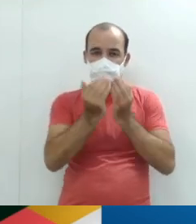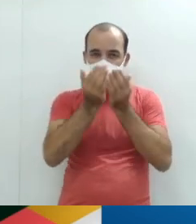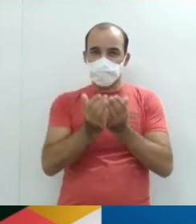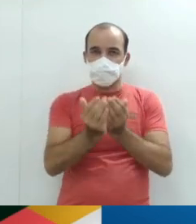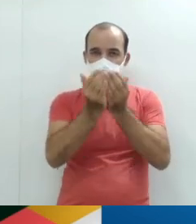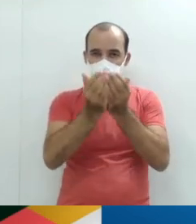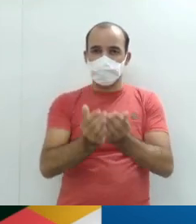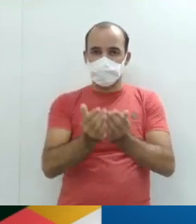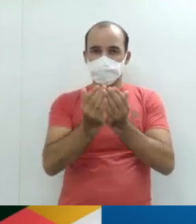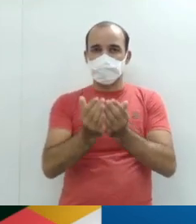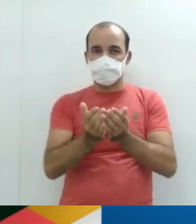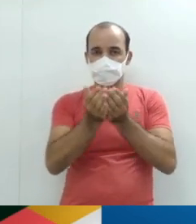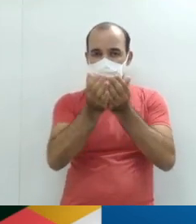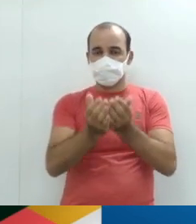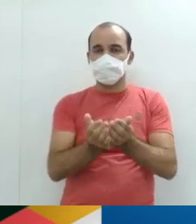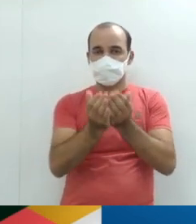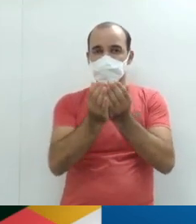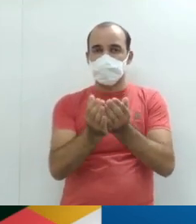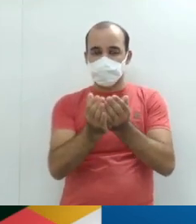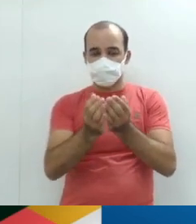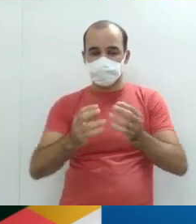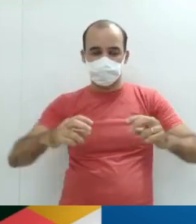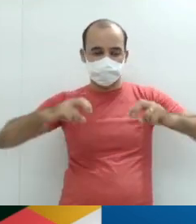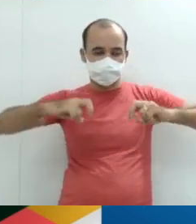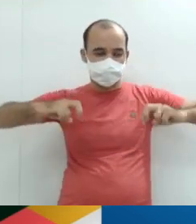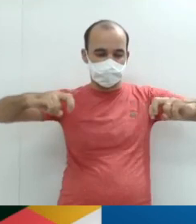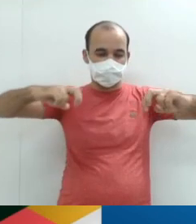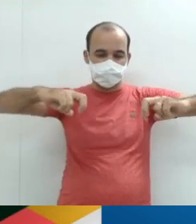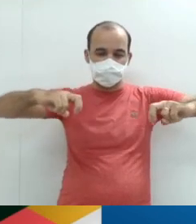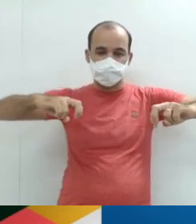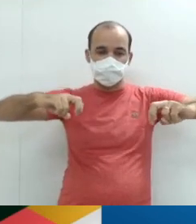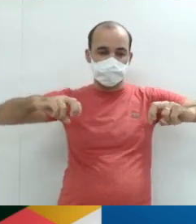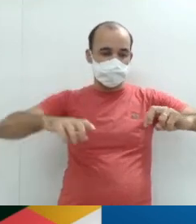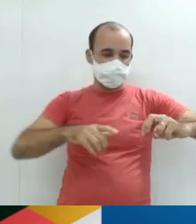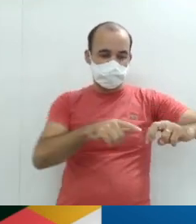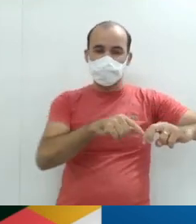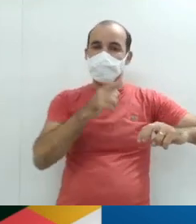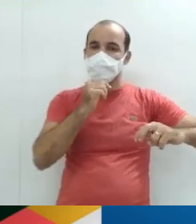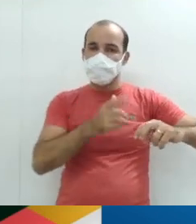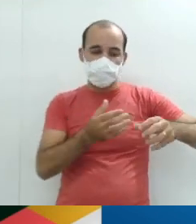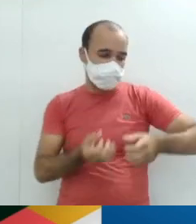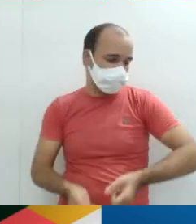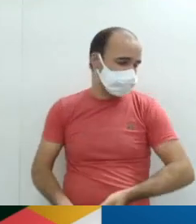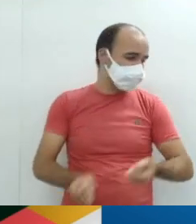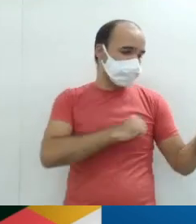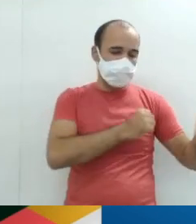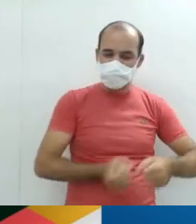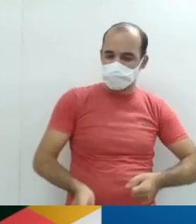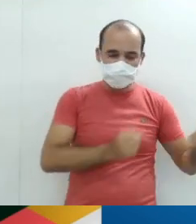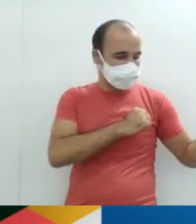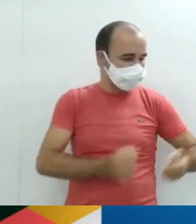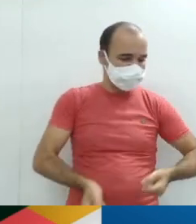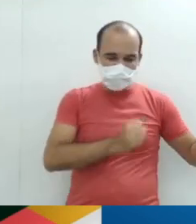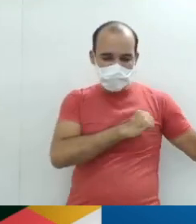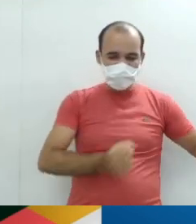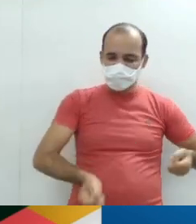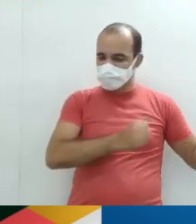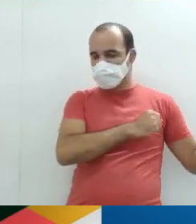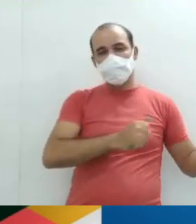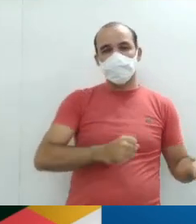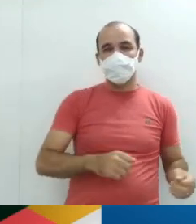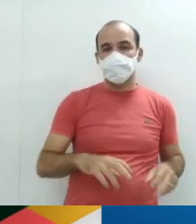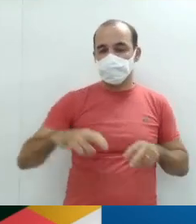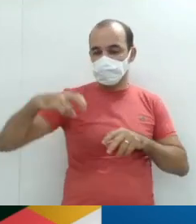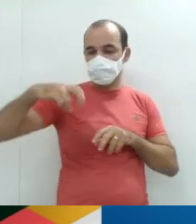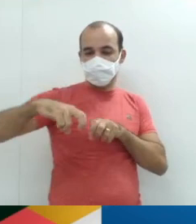nesse desenho que há no slide. Ou seja, não é comigo, é com o outro, então o outro que se